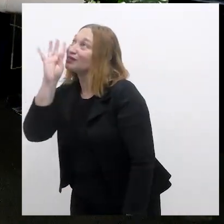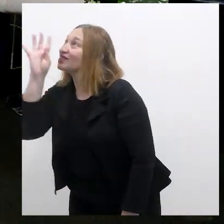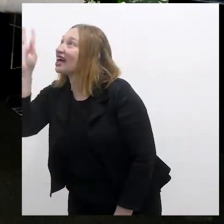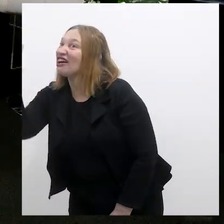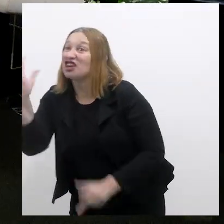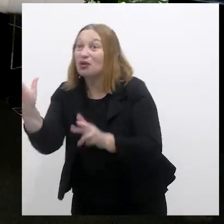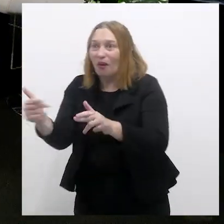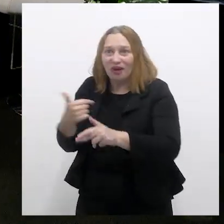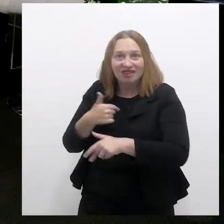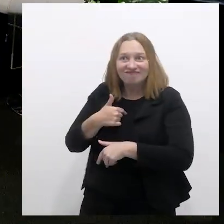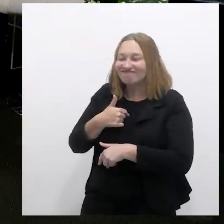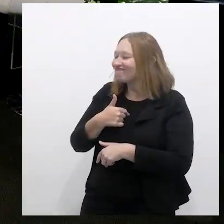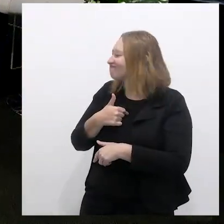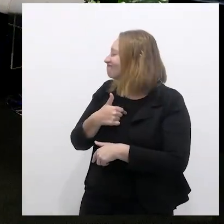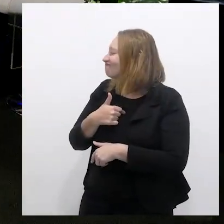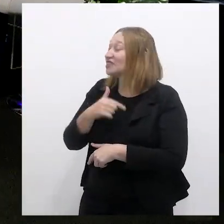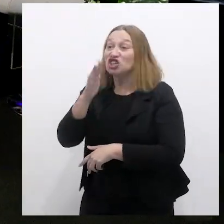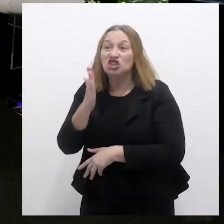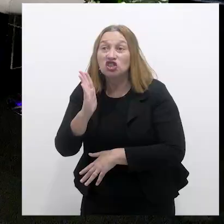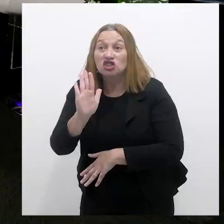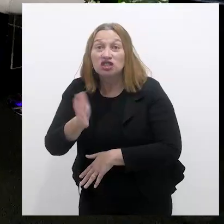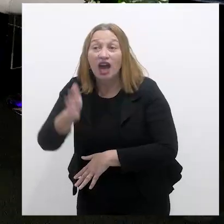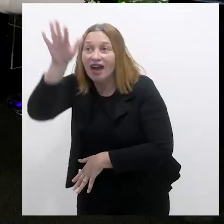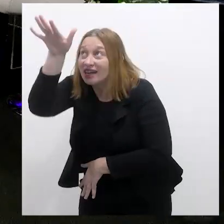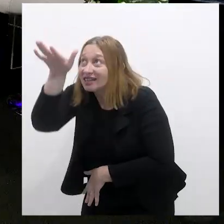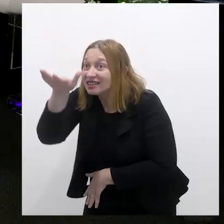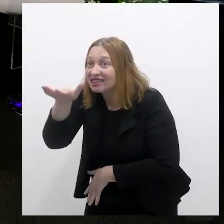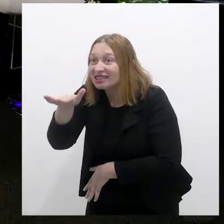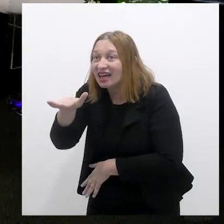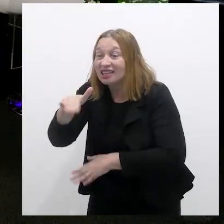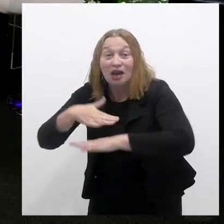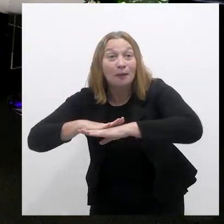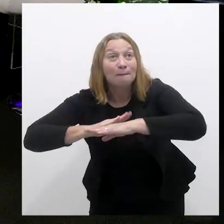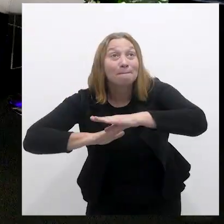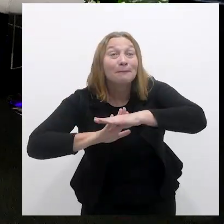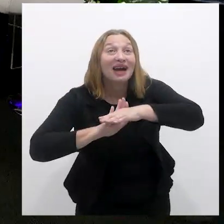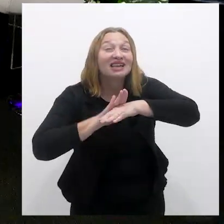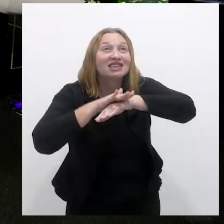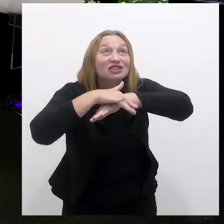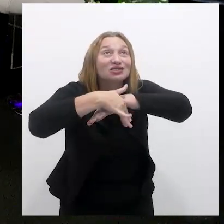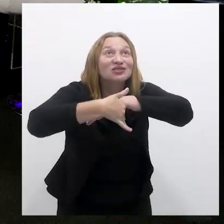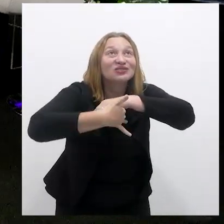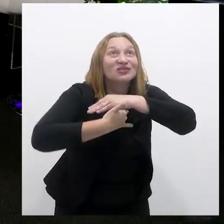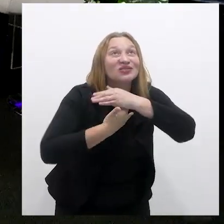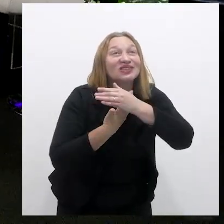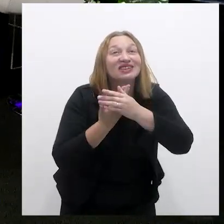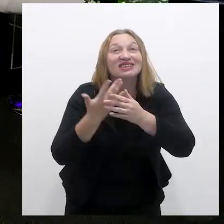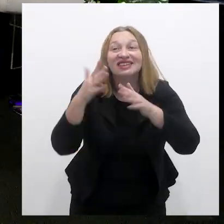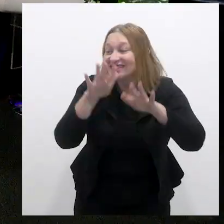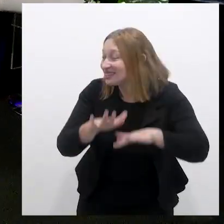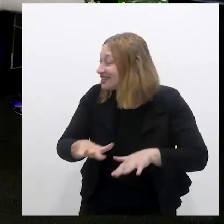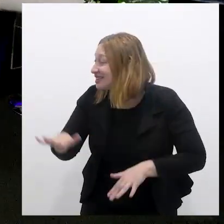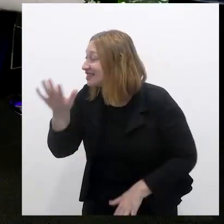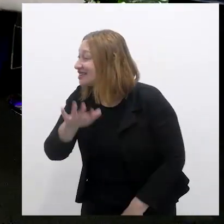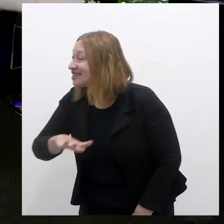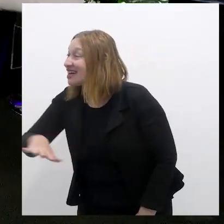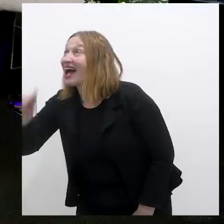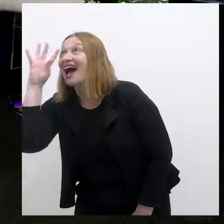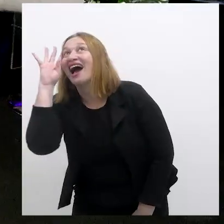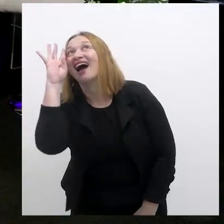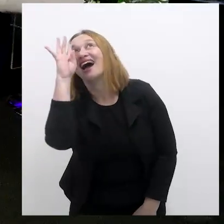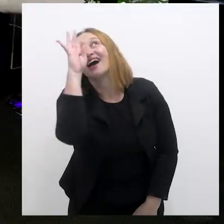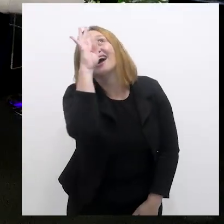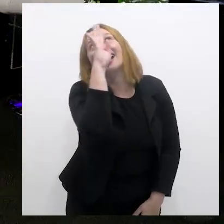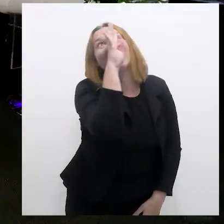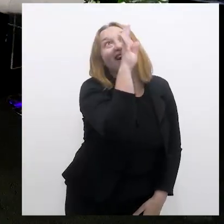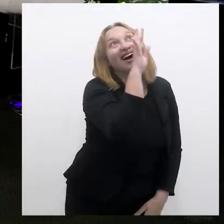ninguém sonhava mais do que eu. Já era tarde, mas a noite é uma criança